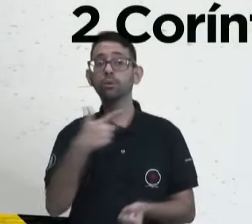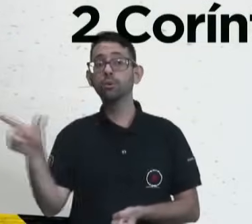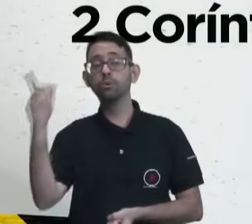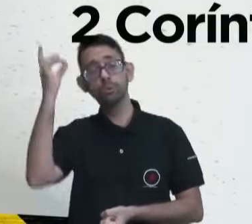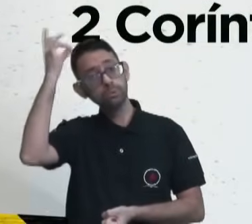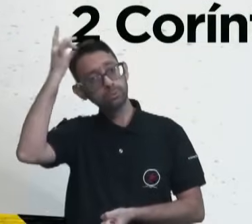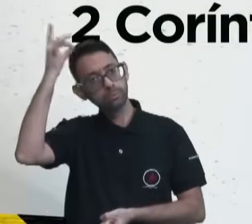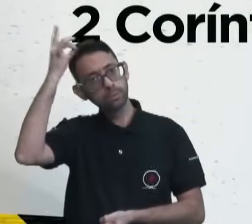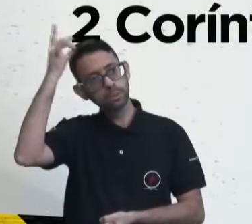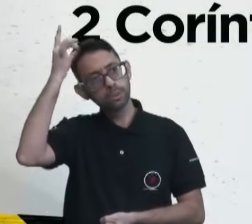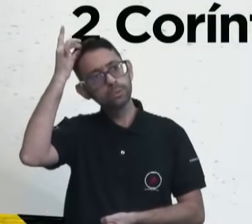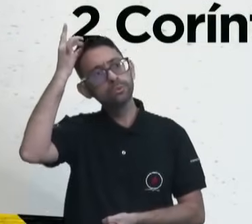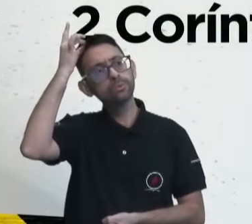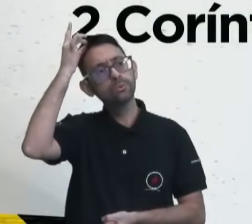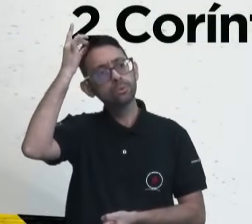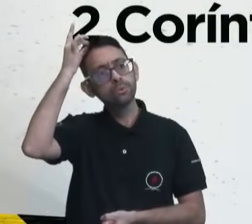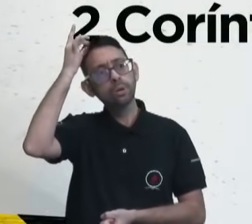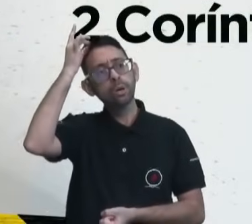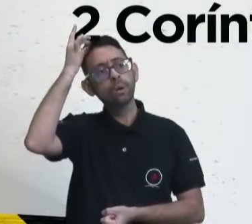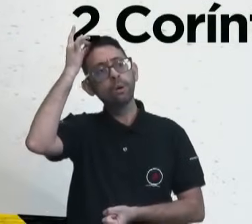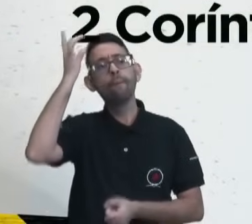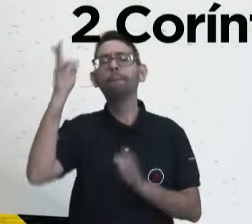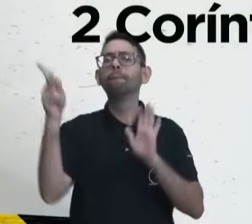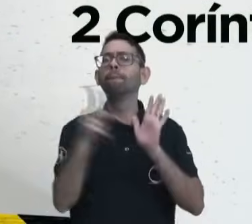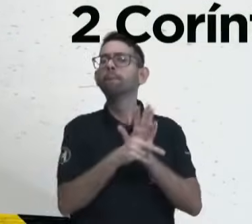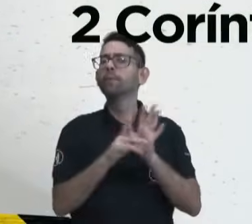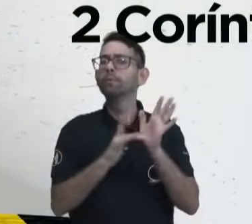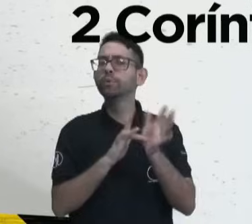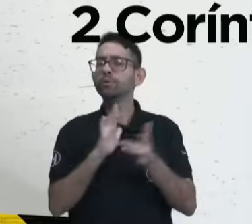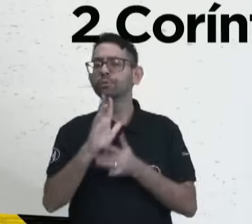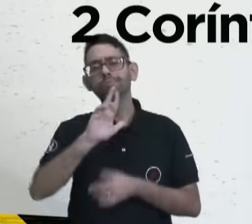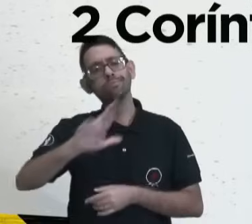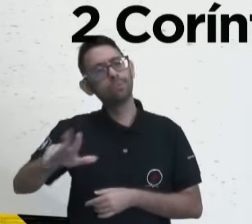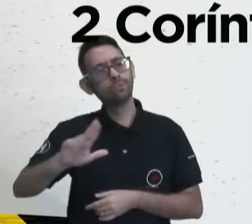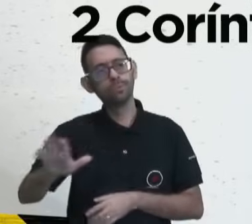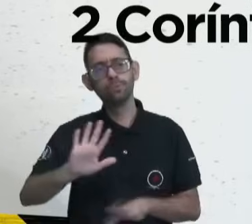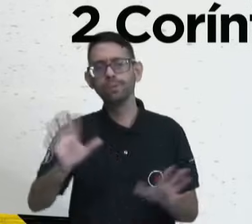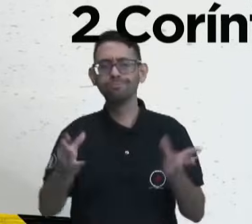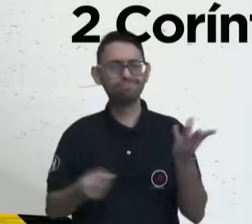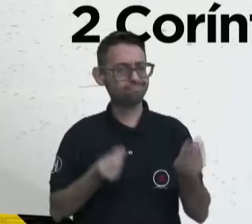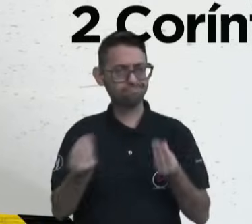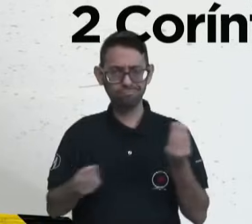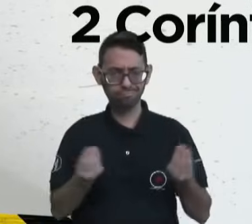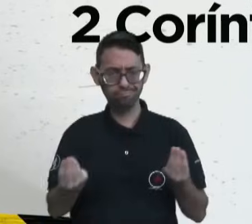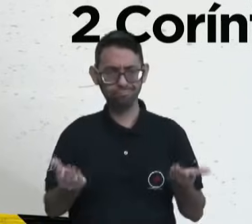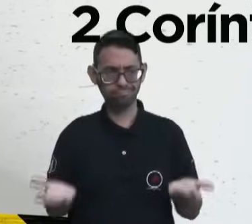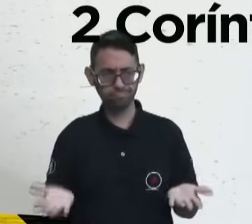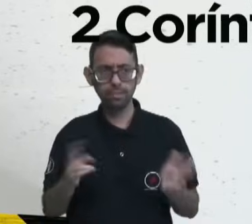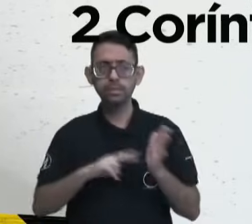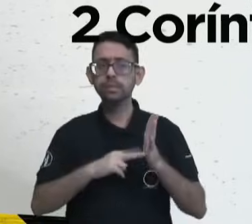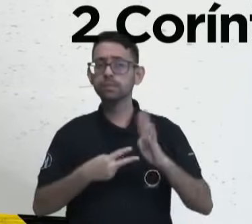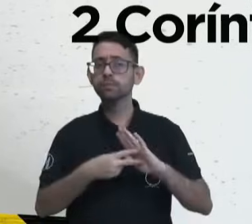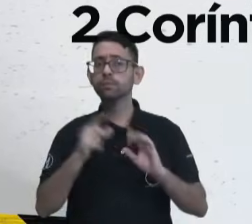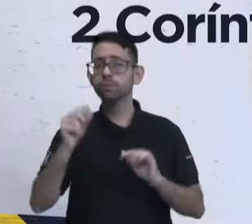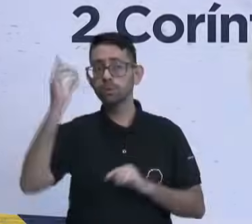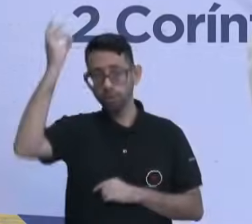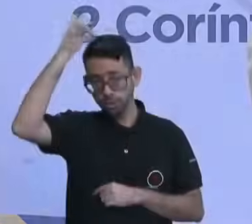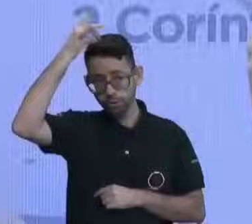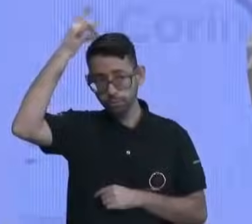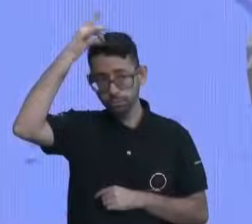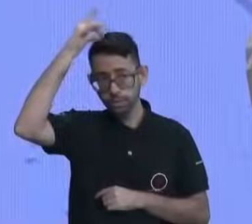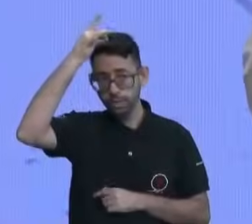espírito que não recebeste ele está falando aqui do espírito de